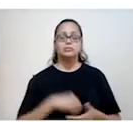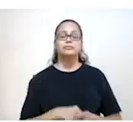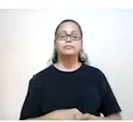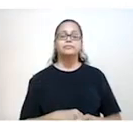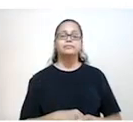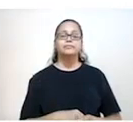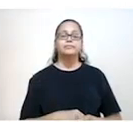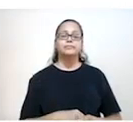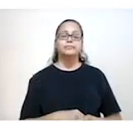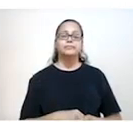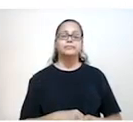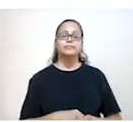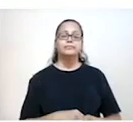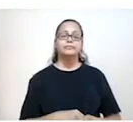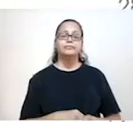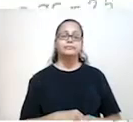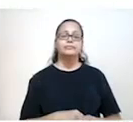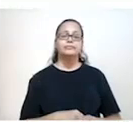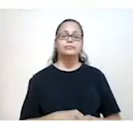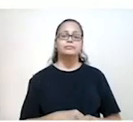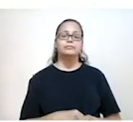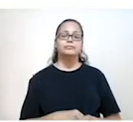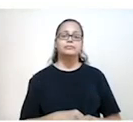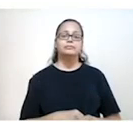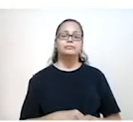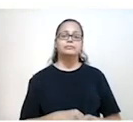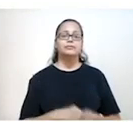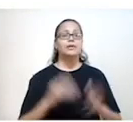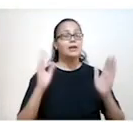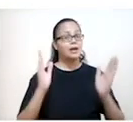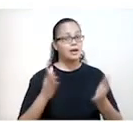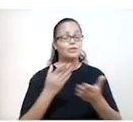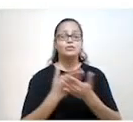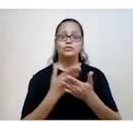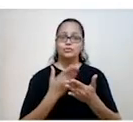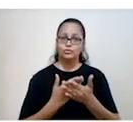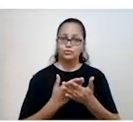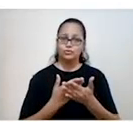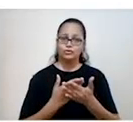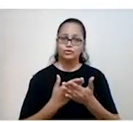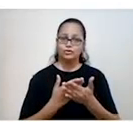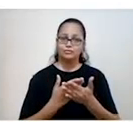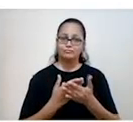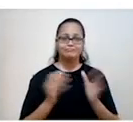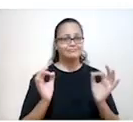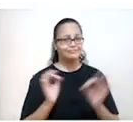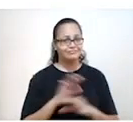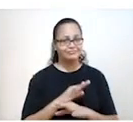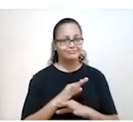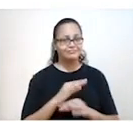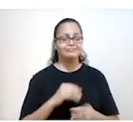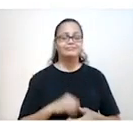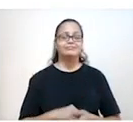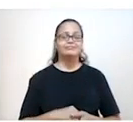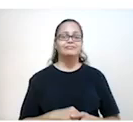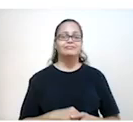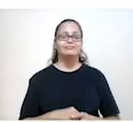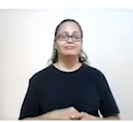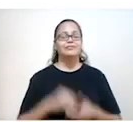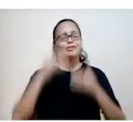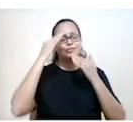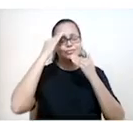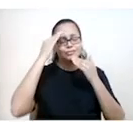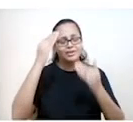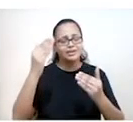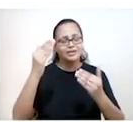km. Tá? Então, a aula de hoje vai até aqui.